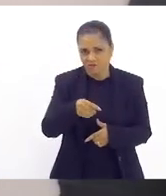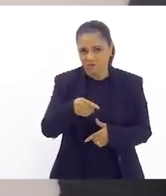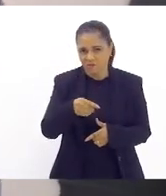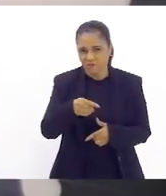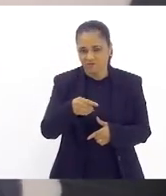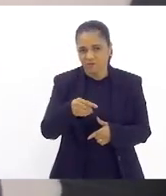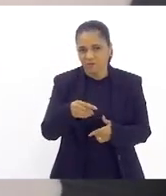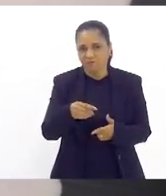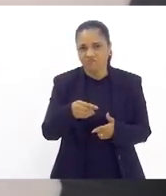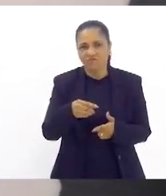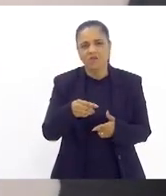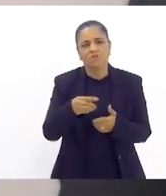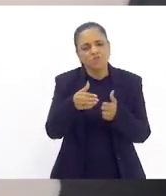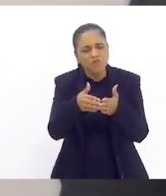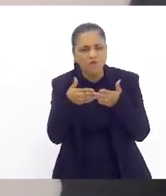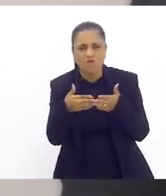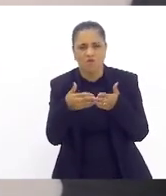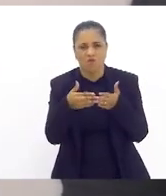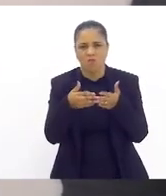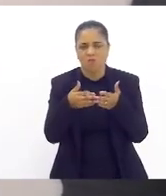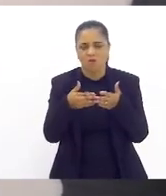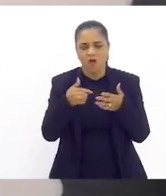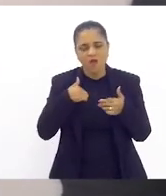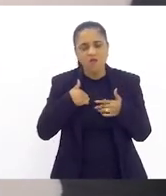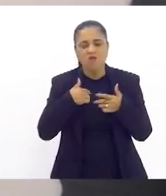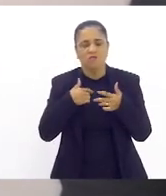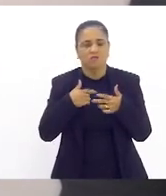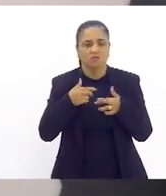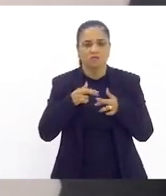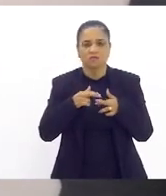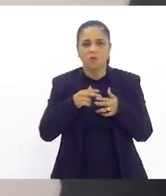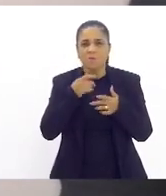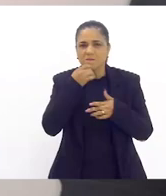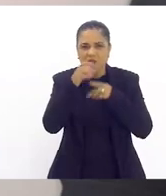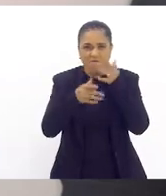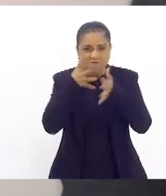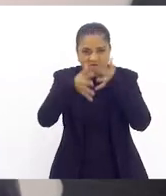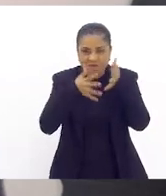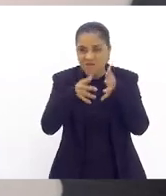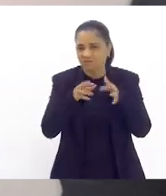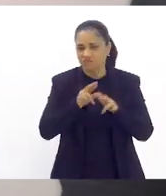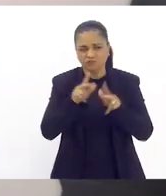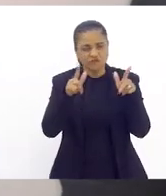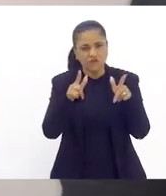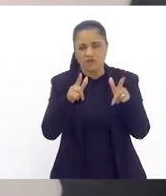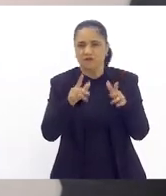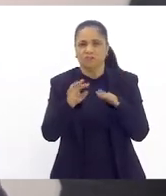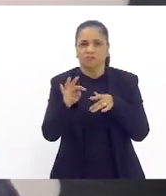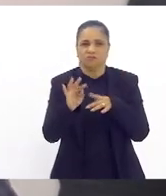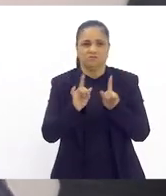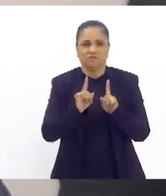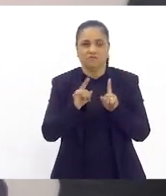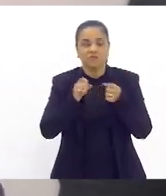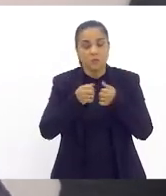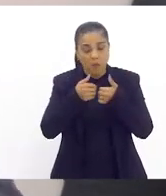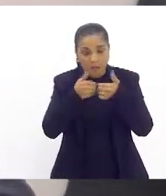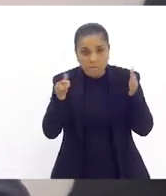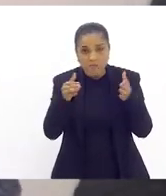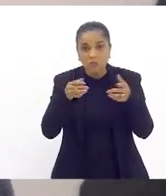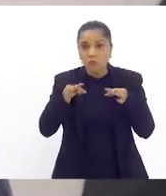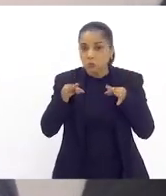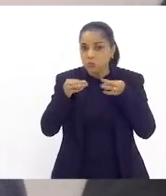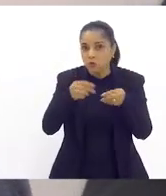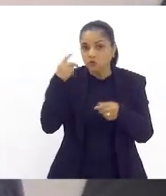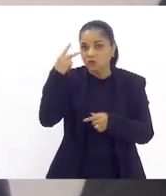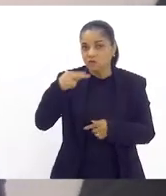vai ser diferente do que os outros parlamentares vão falar pode falar em outro Tom mais técnico Mas é isso se eu abrir aqui a palavra para todos os